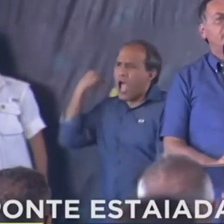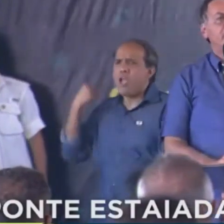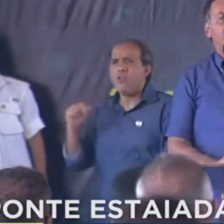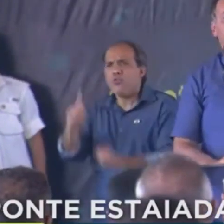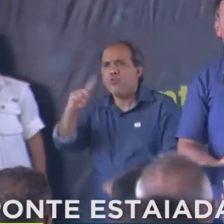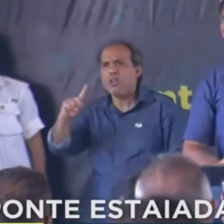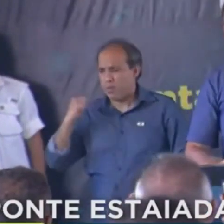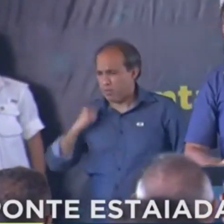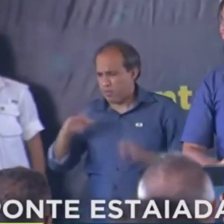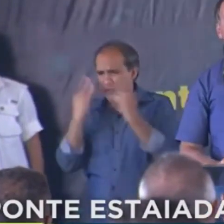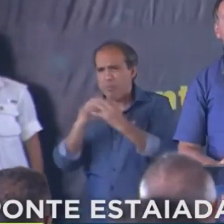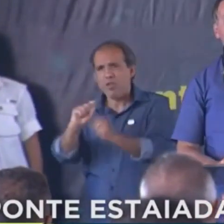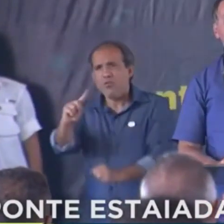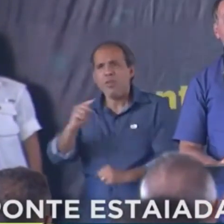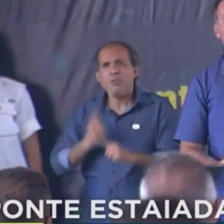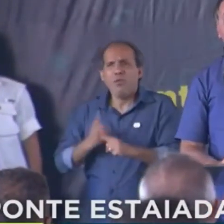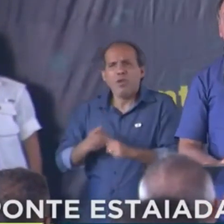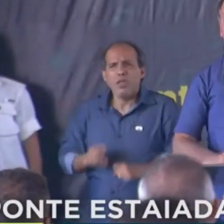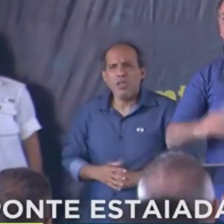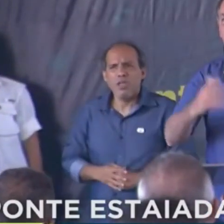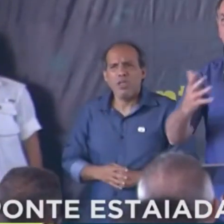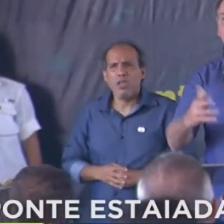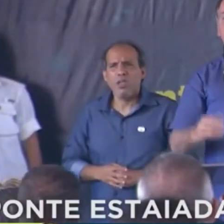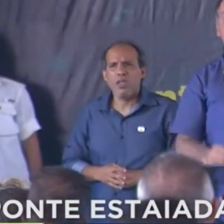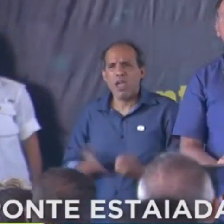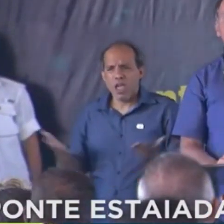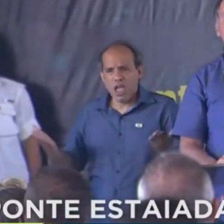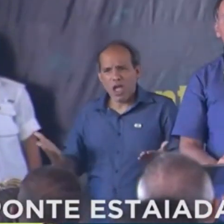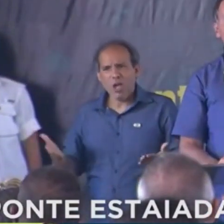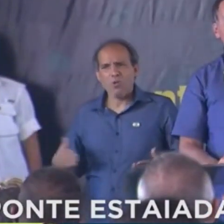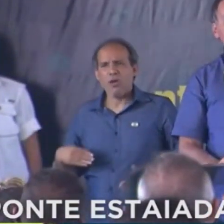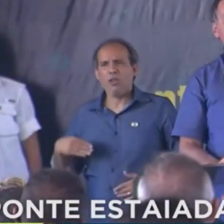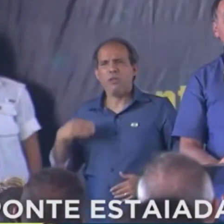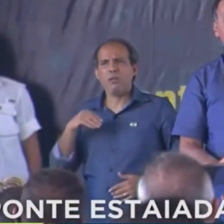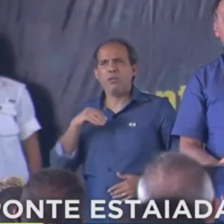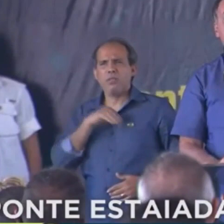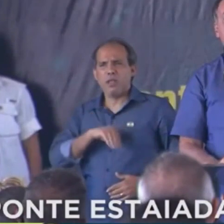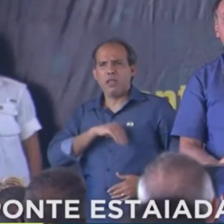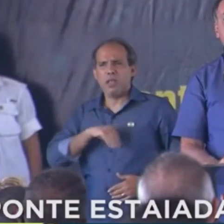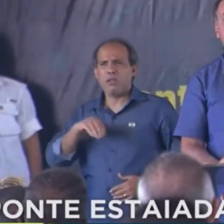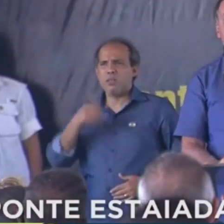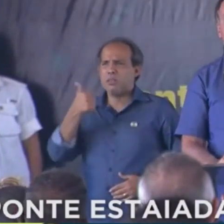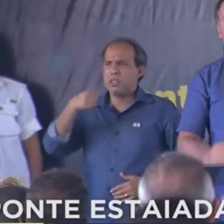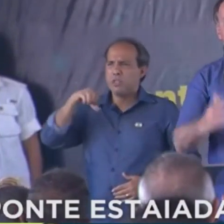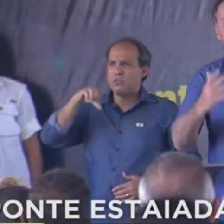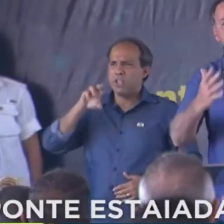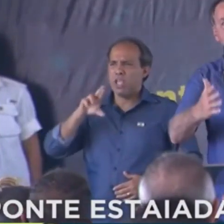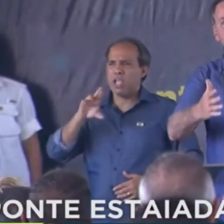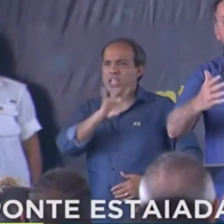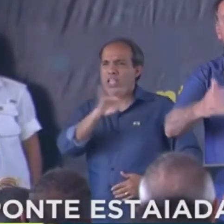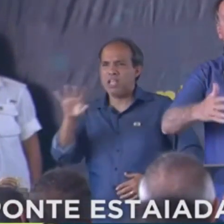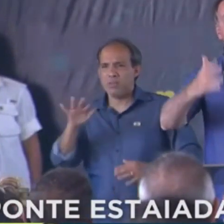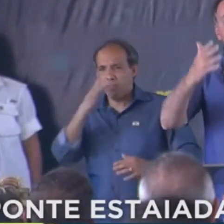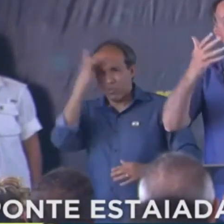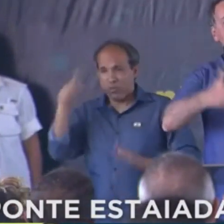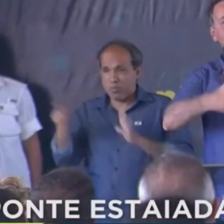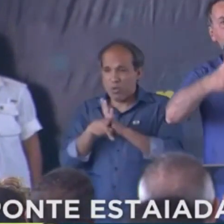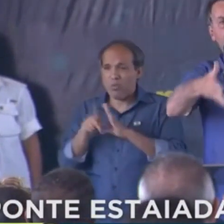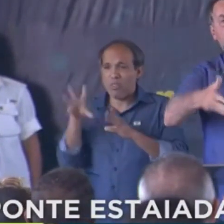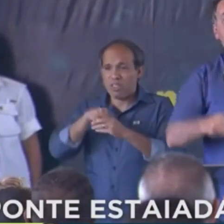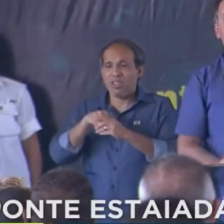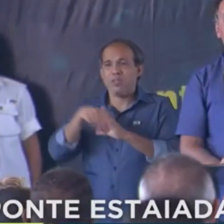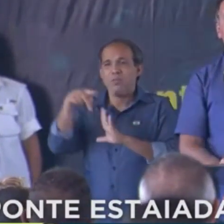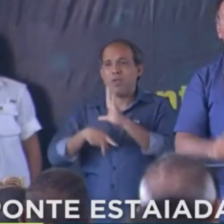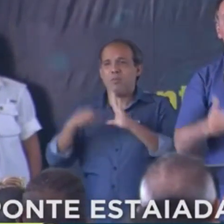Bolsa Família? Hoje em dia, a média do Bolsa Família é R$ 190. Estamos trabalhando para que